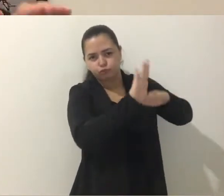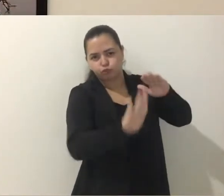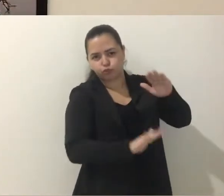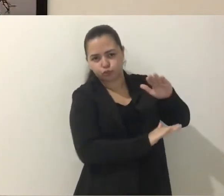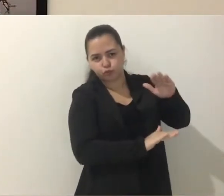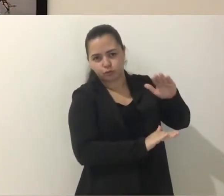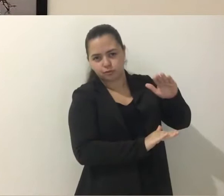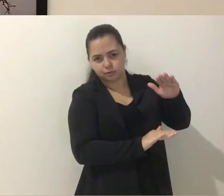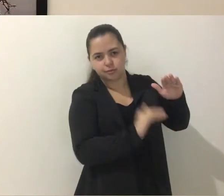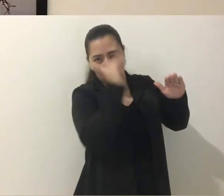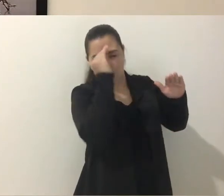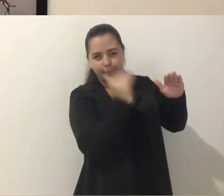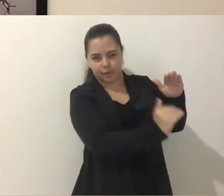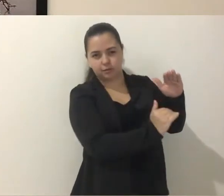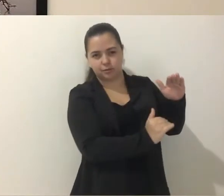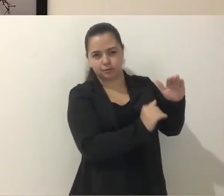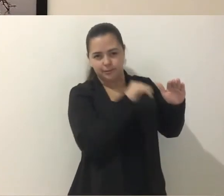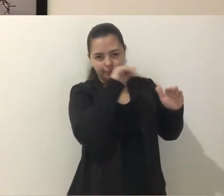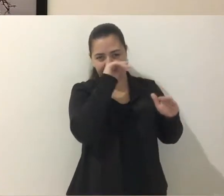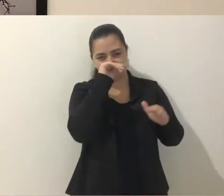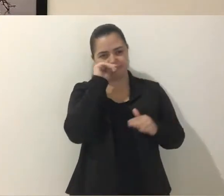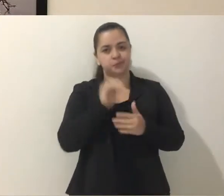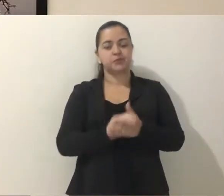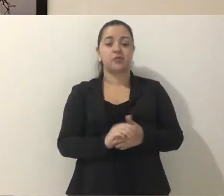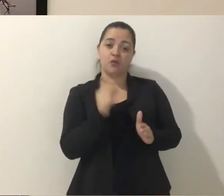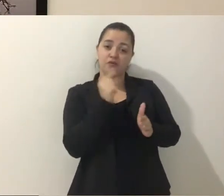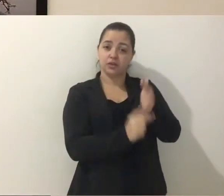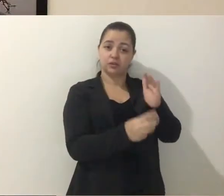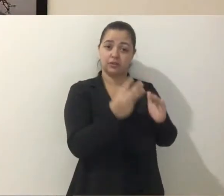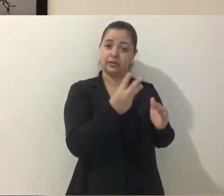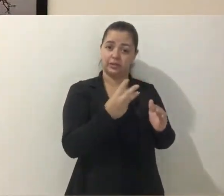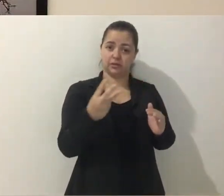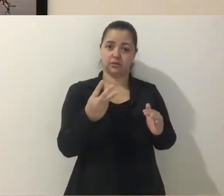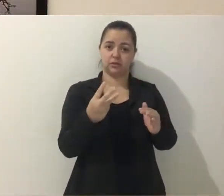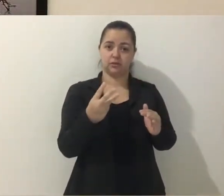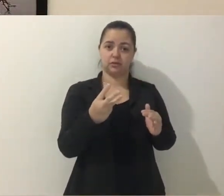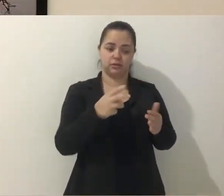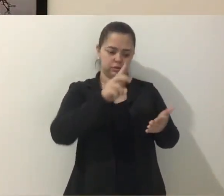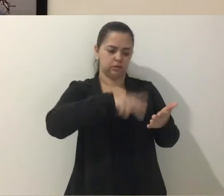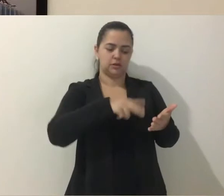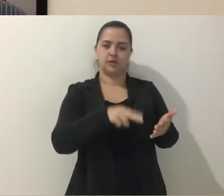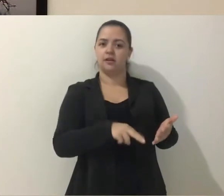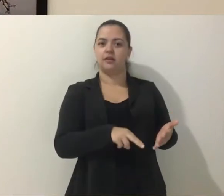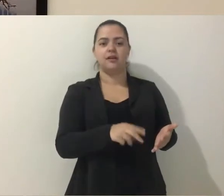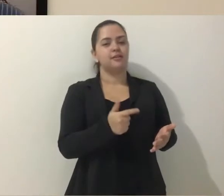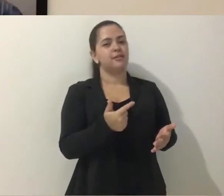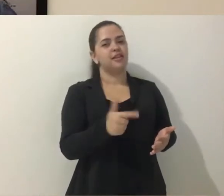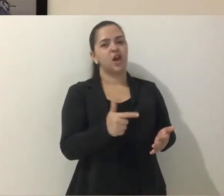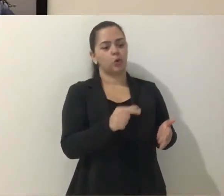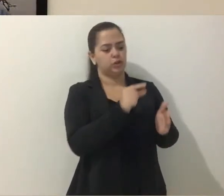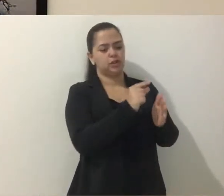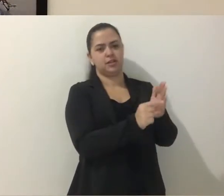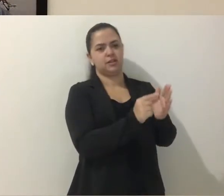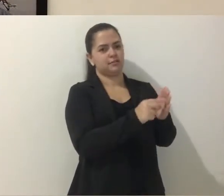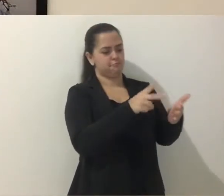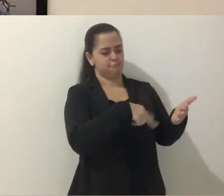plena obediência à lei. Então, o versículo 33 que a gente leu não tem nenhuma citação desse modo